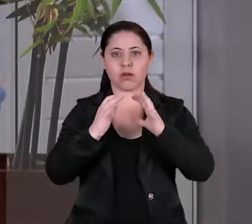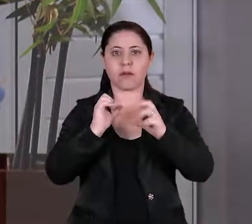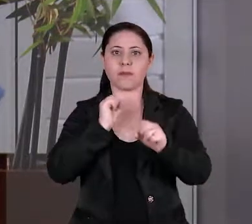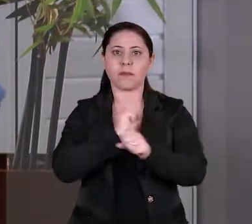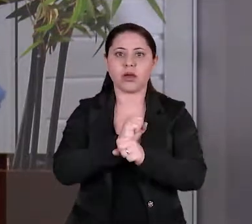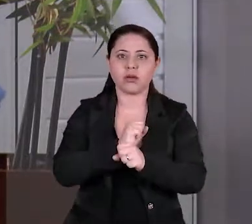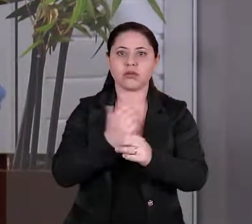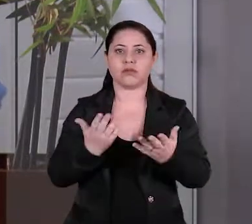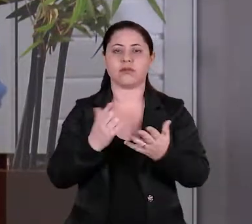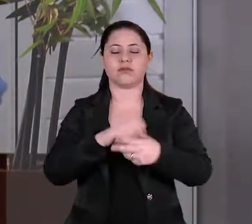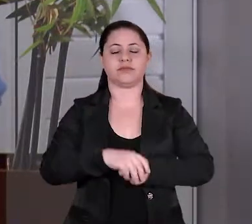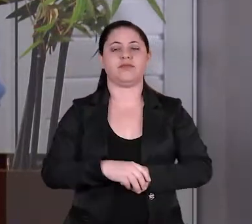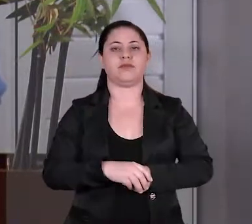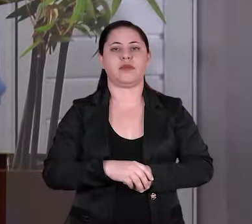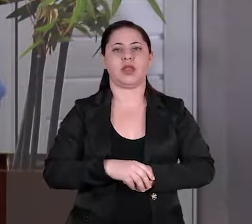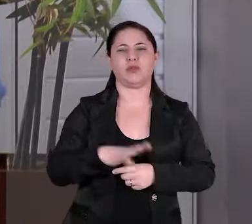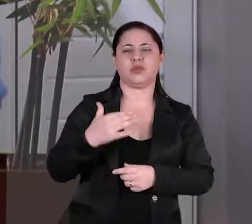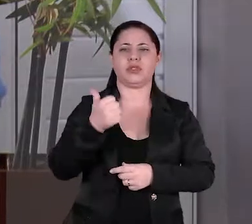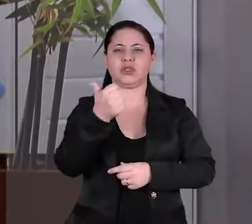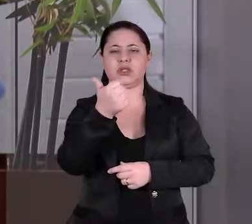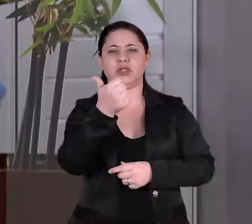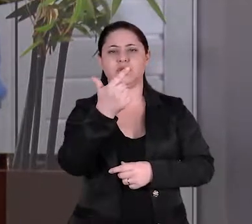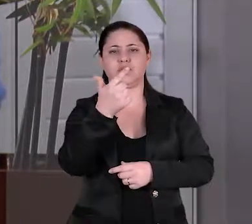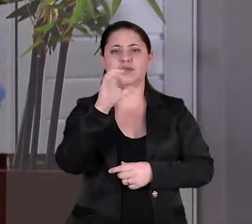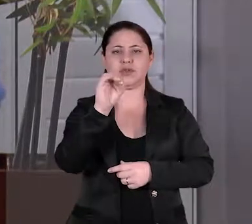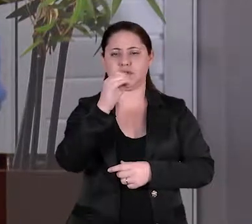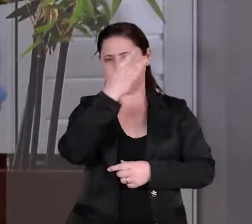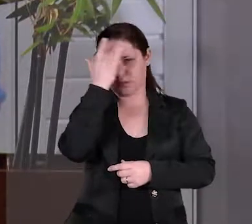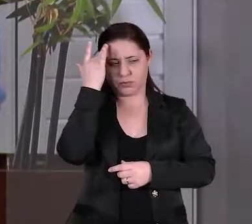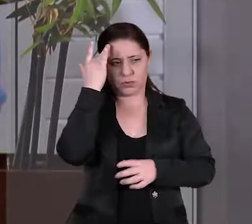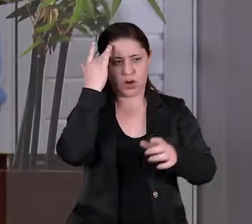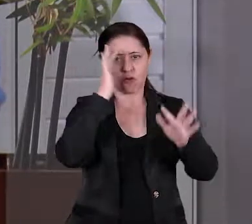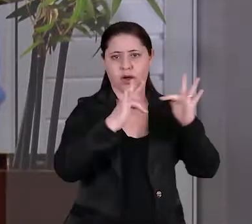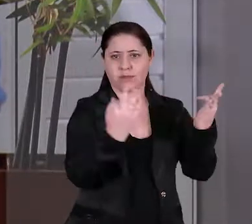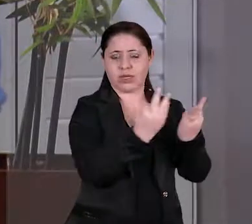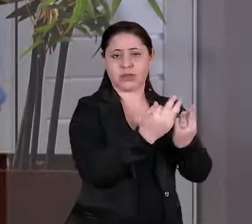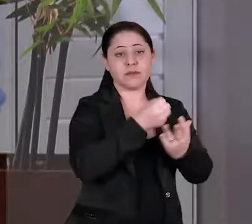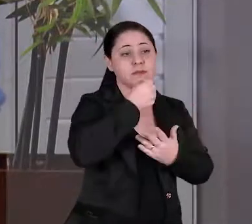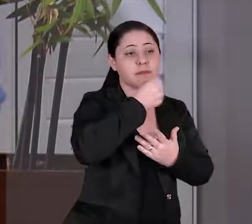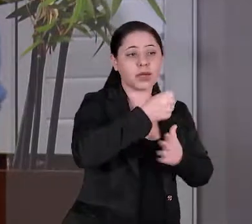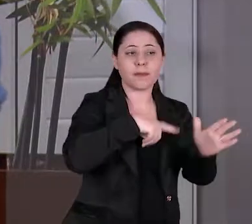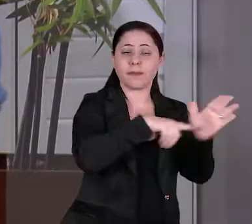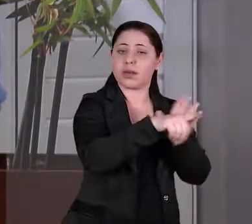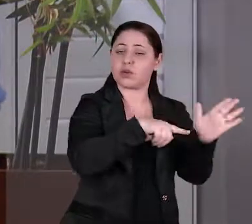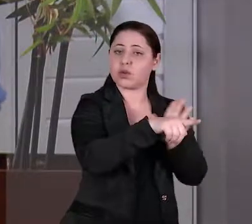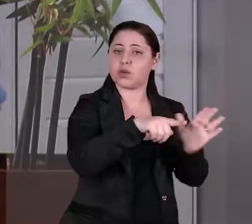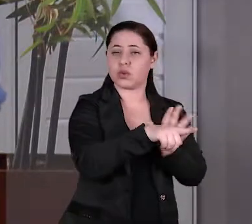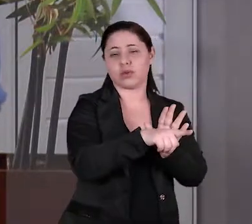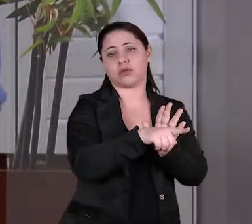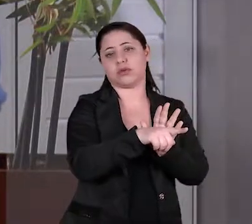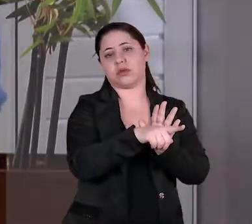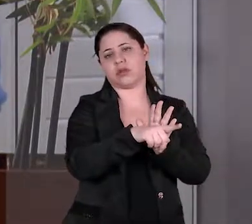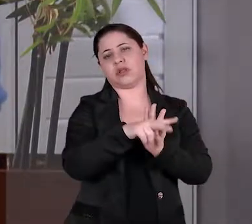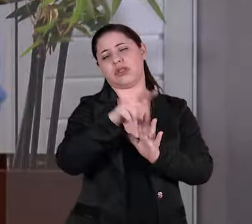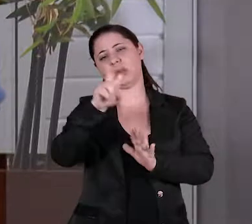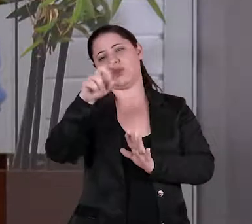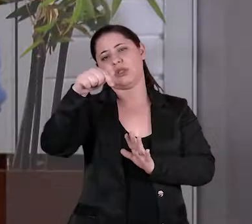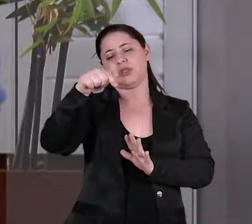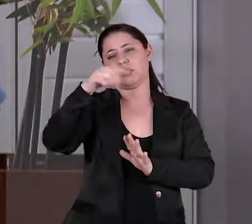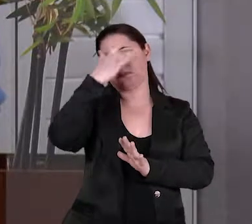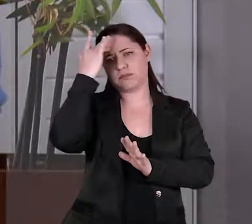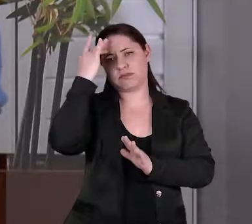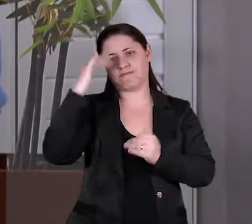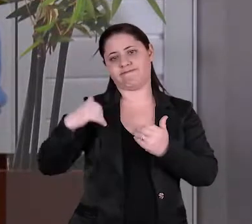morte encefálica. Dessas, em torno de 120 famílias foram entrevistadas, né? Nós tivemos um total, o ano passado,